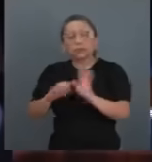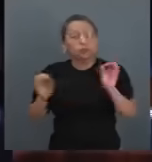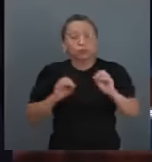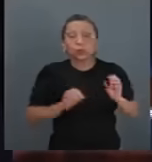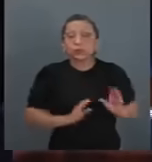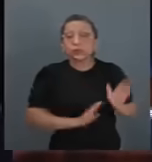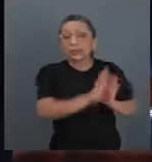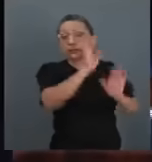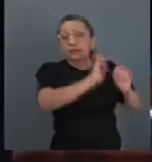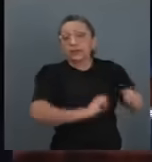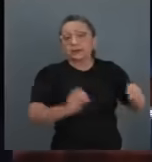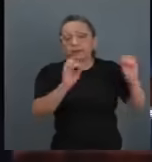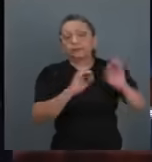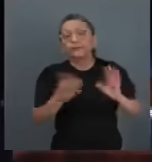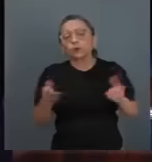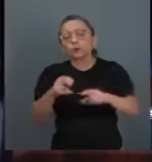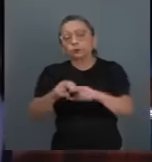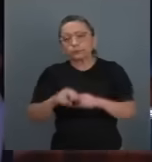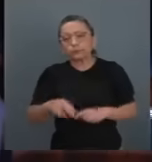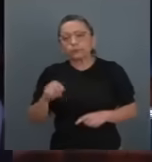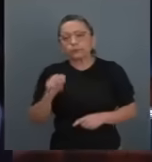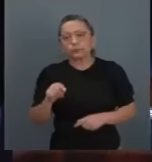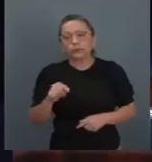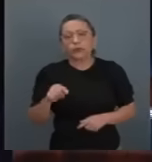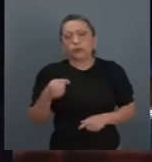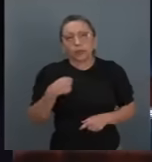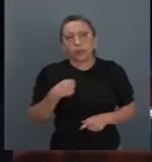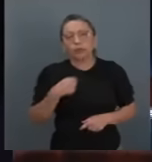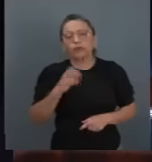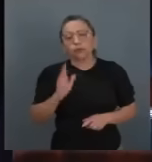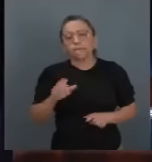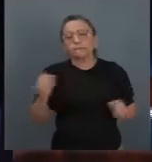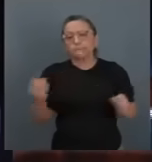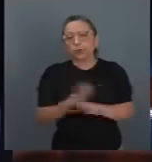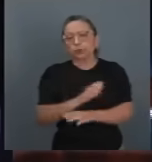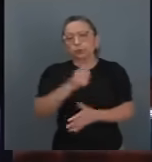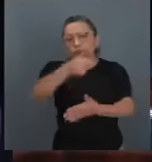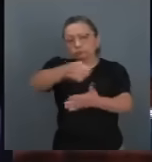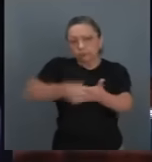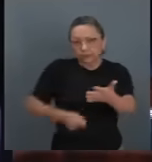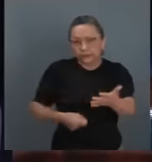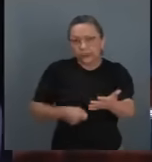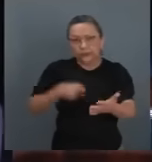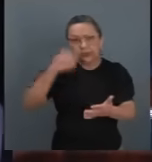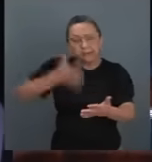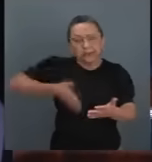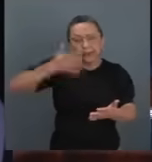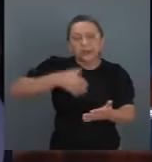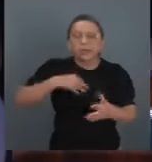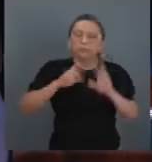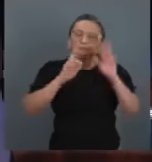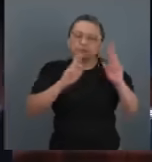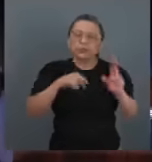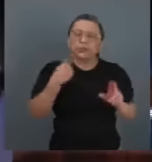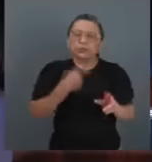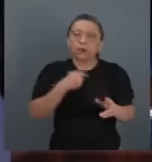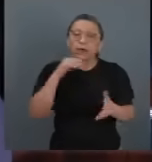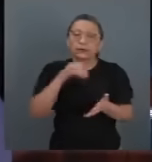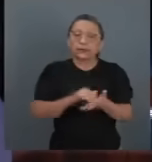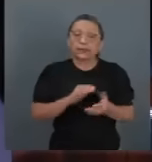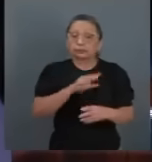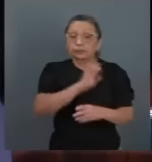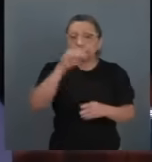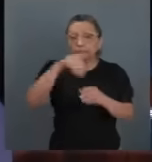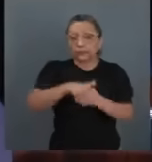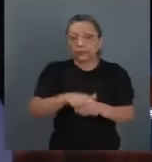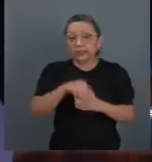nada. Devido a isso que eu já tinha preparado esse pronunciamento, eu espero que a gente, até votar a matéria, se